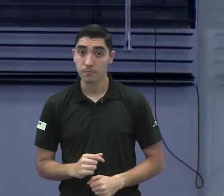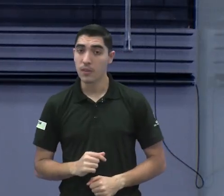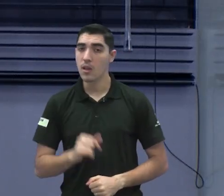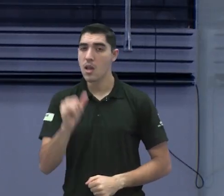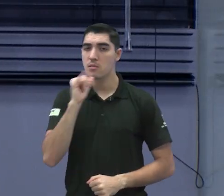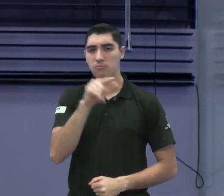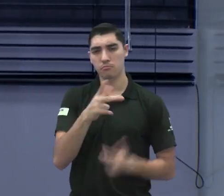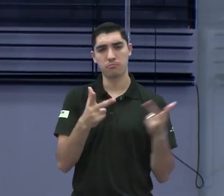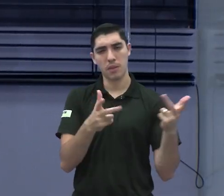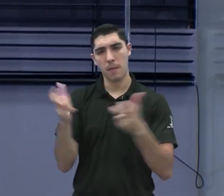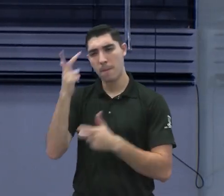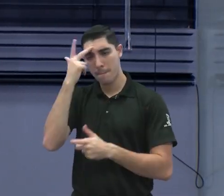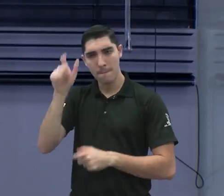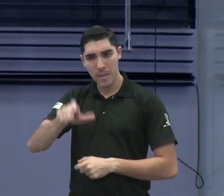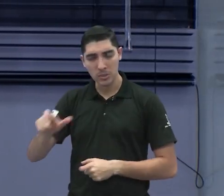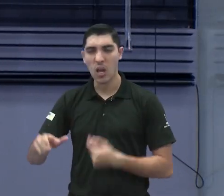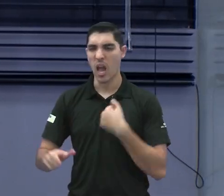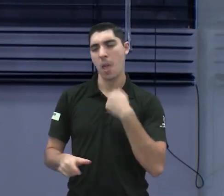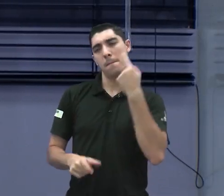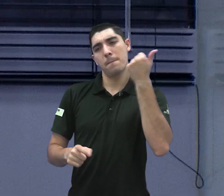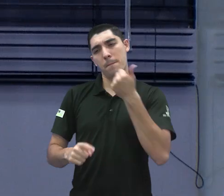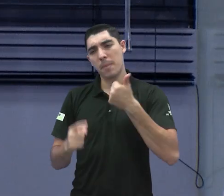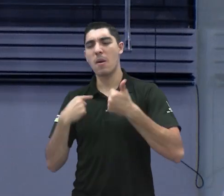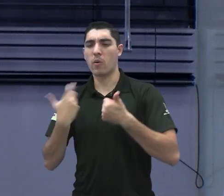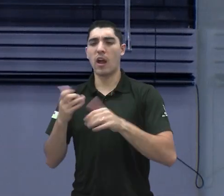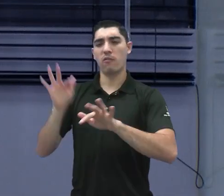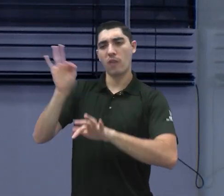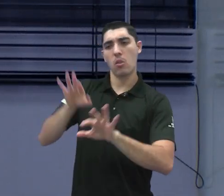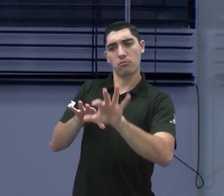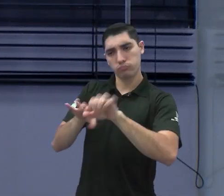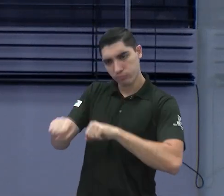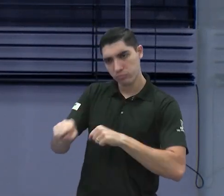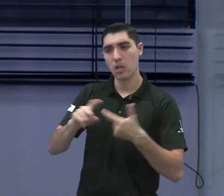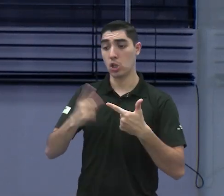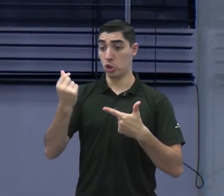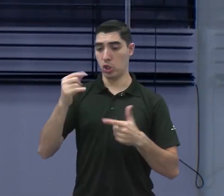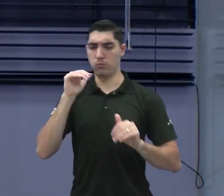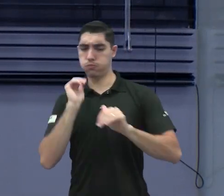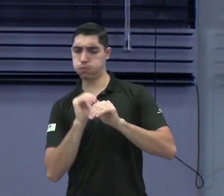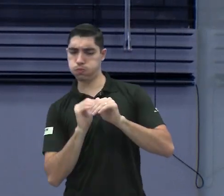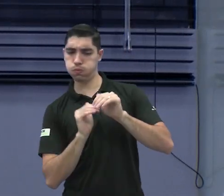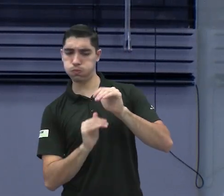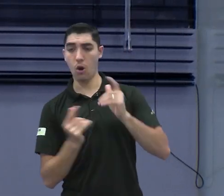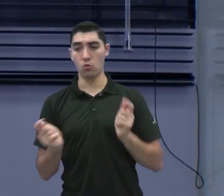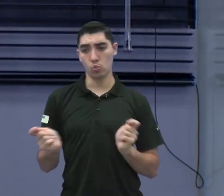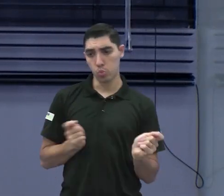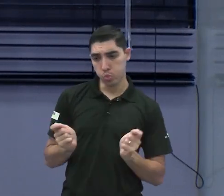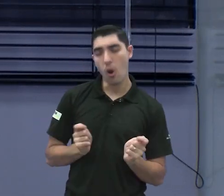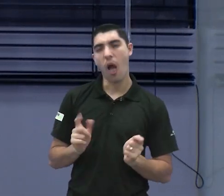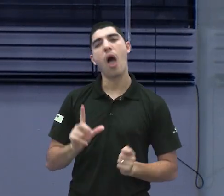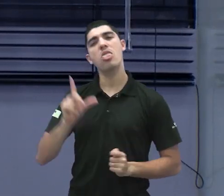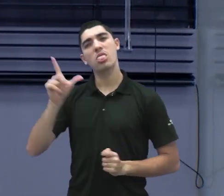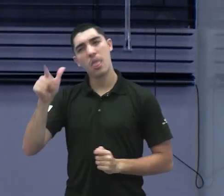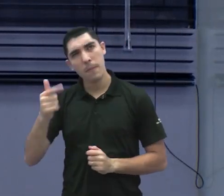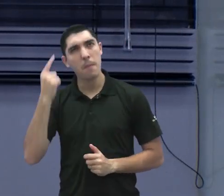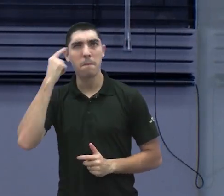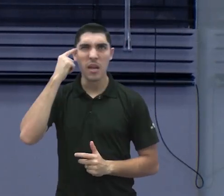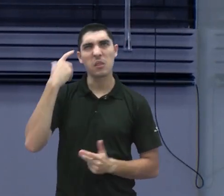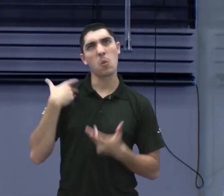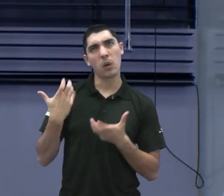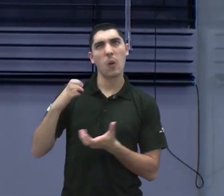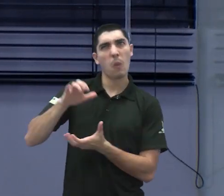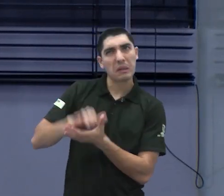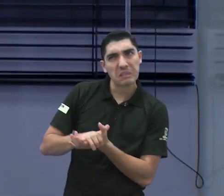tem tanta galera que vai terminar uma faculdade, que vai primeiro esperar se estabilizar para aí começar a pensar em